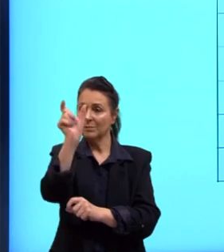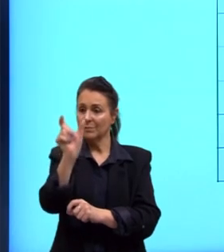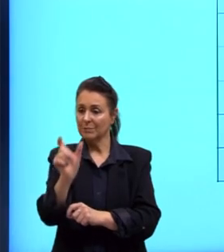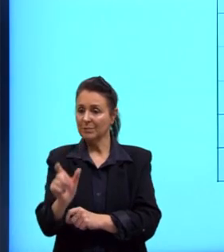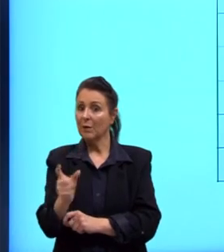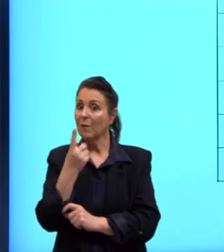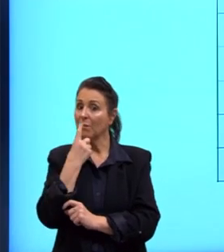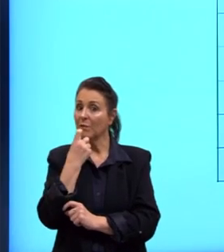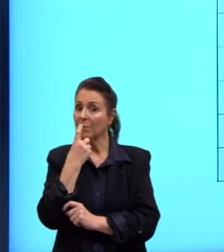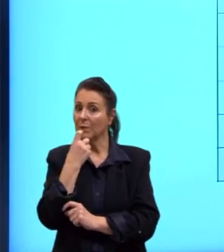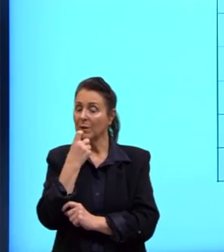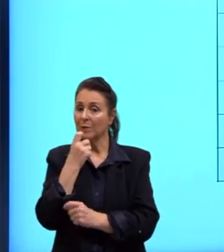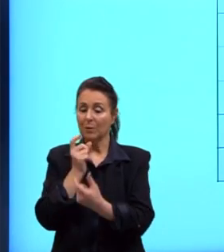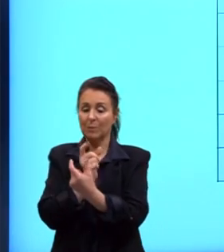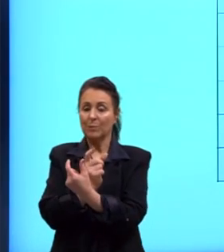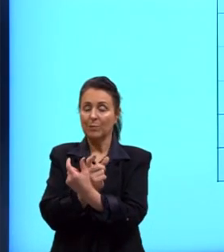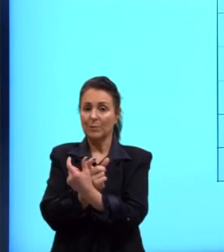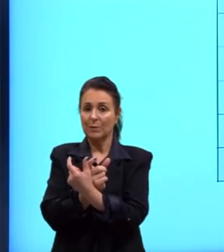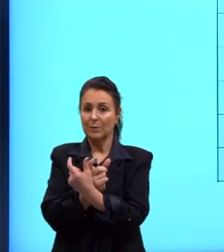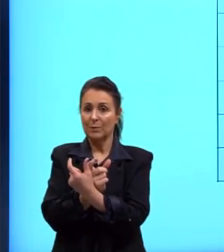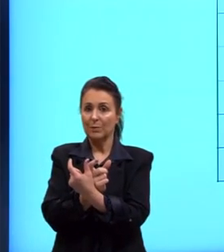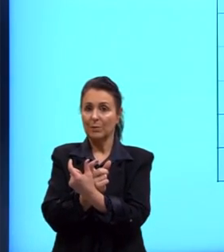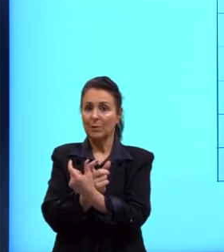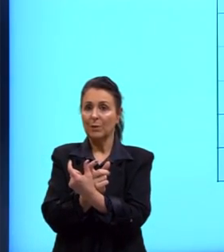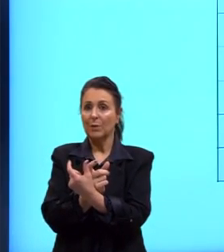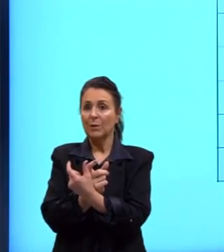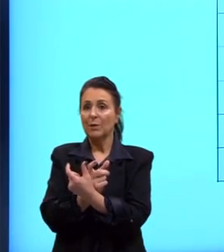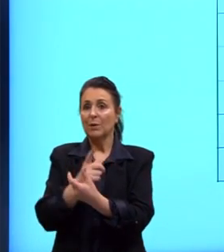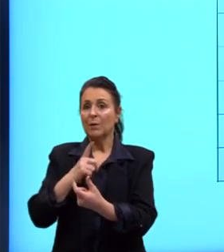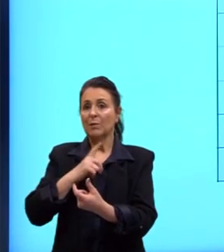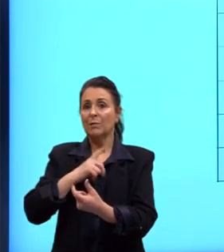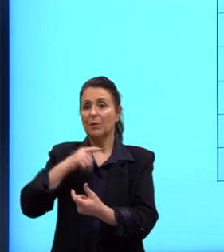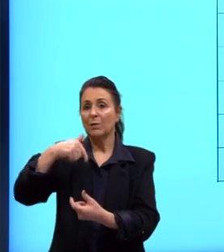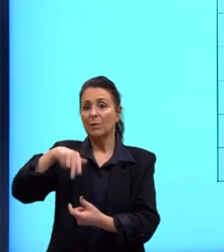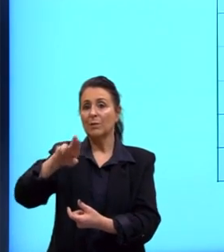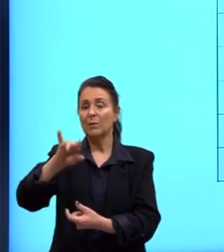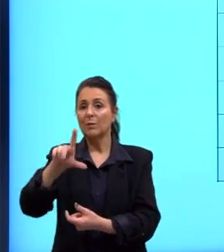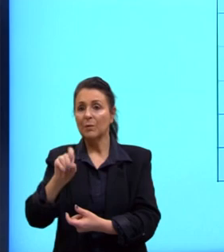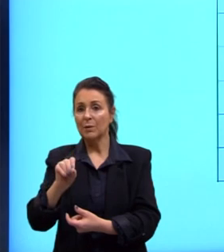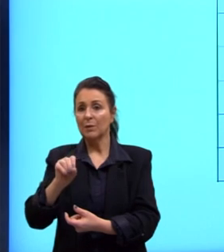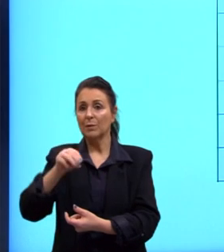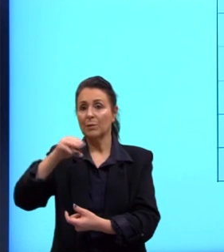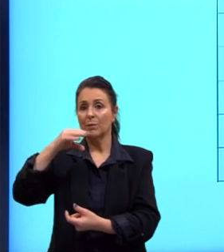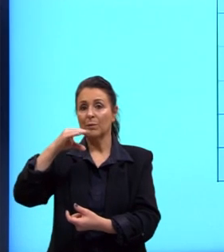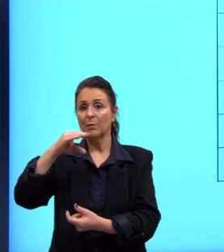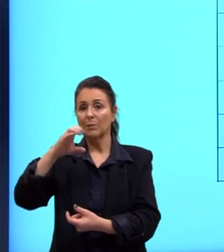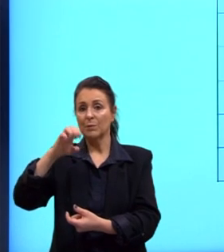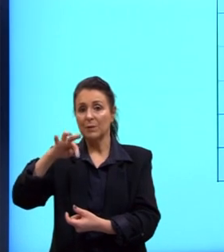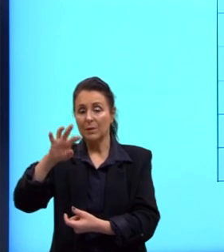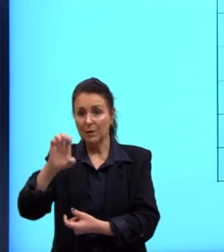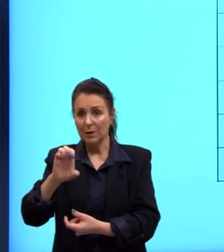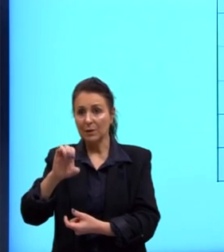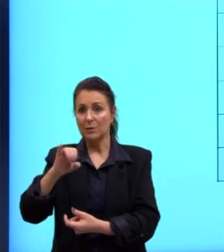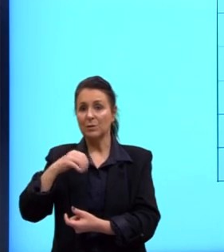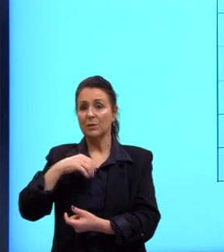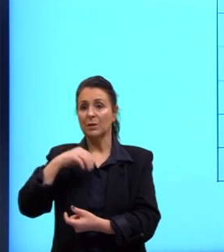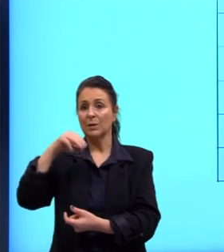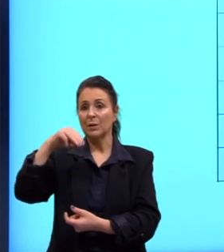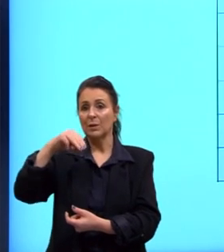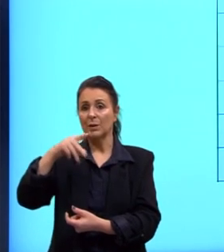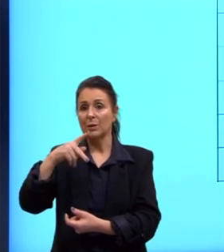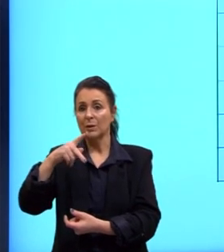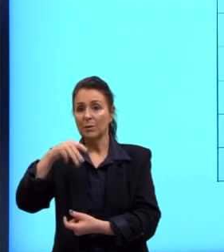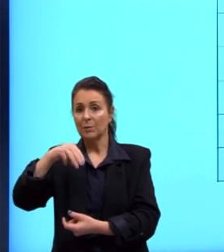de vermelho os prefixos né a gente falou do quilo docente e do militar mas quando a gente está falando em